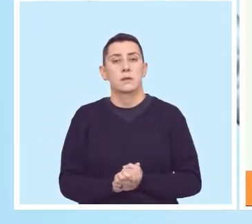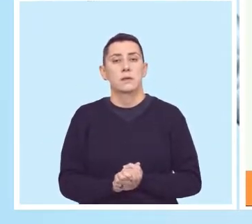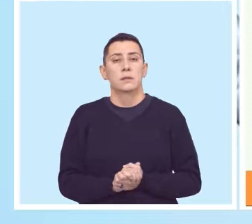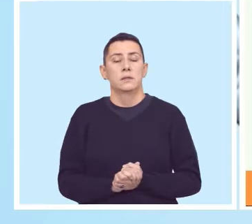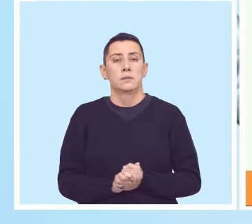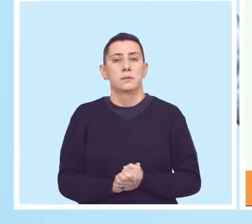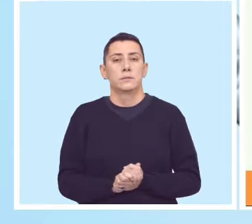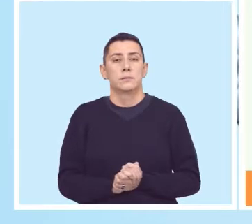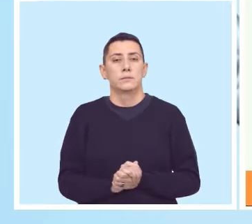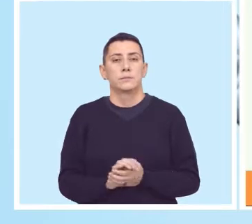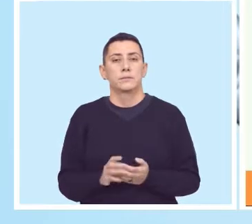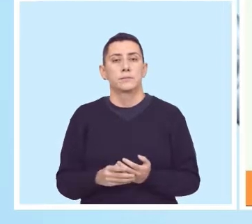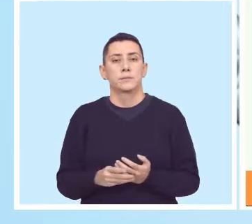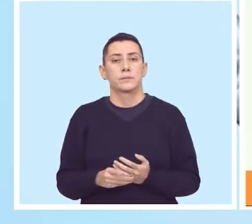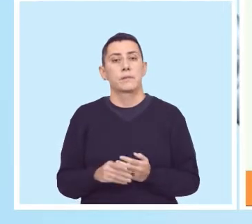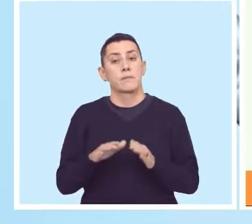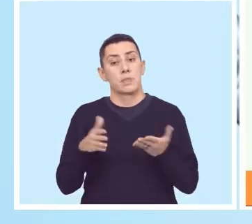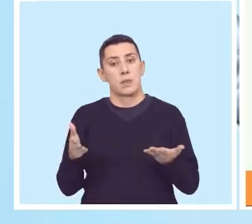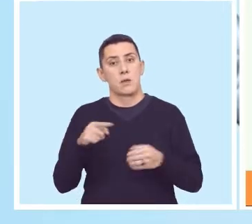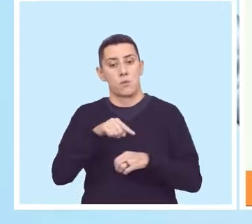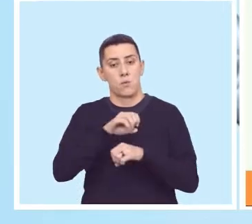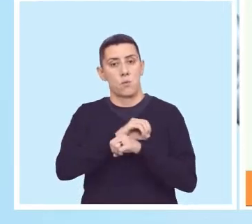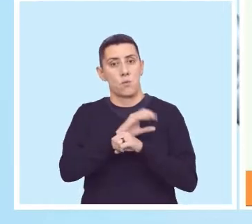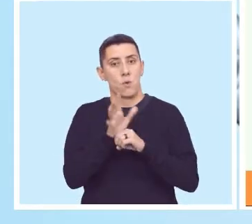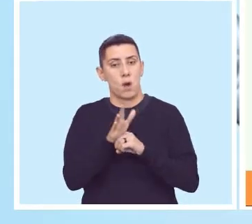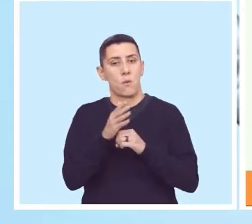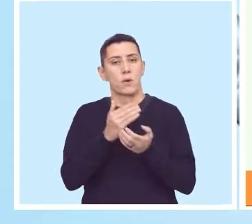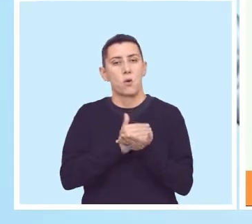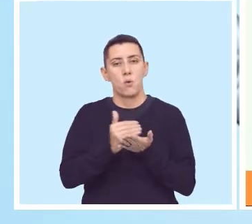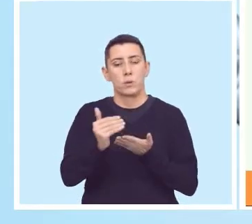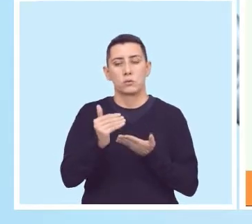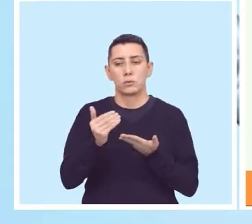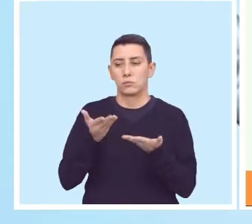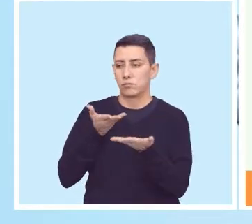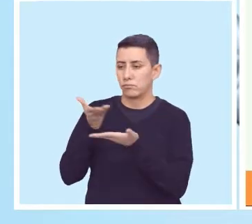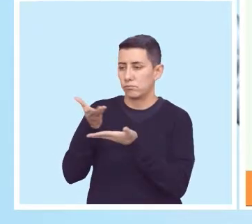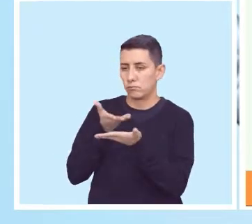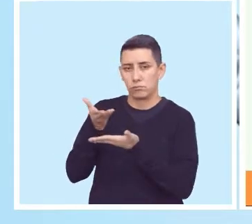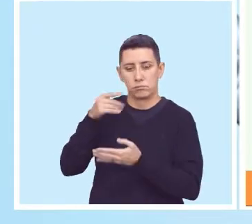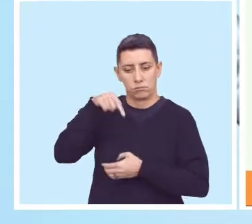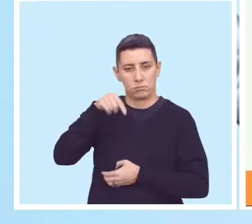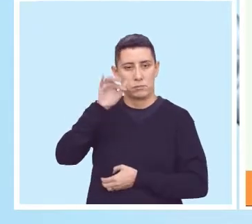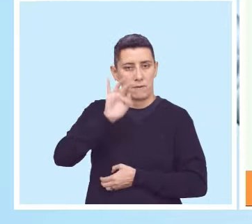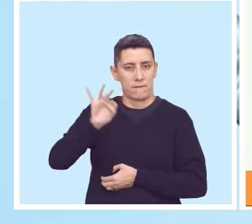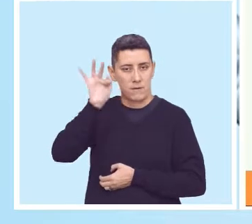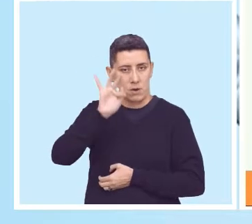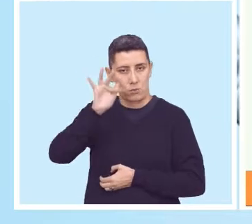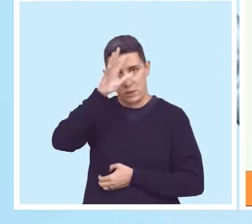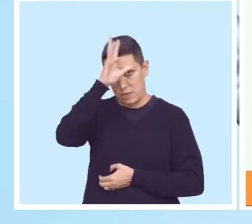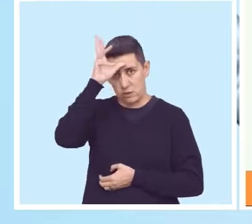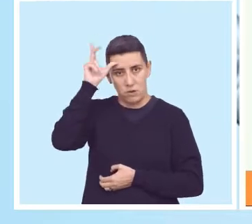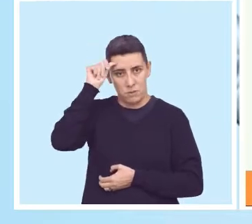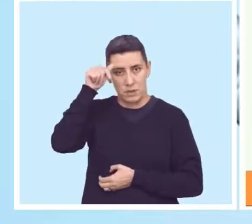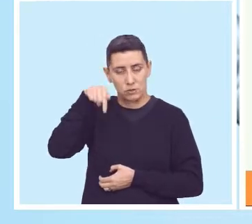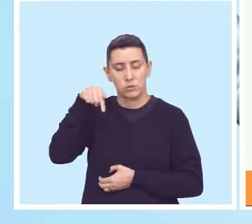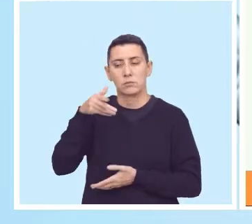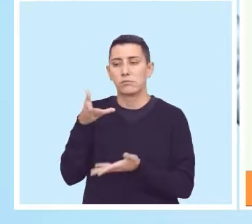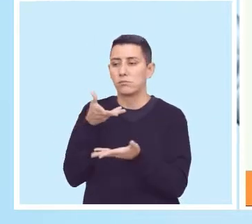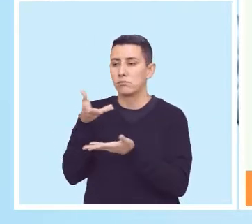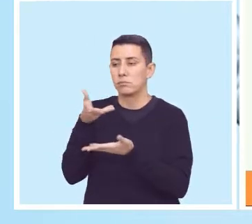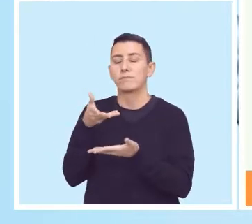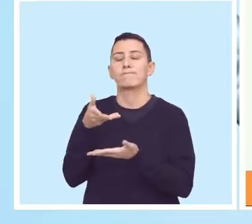é, quando a Huawei começou a conversar conosco aqui na UEA, na Universidade do Estado do Amazonas, a ideia era que